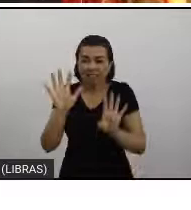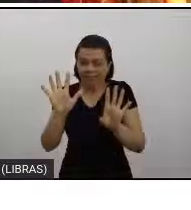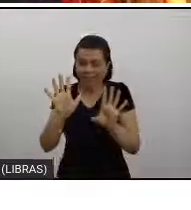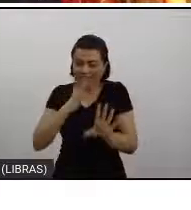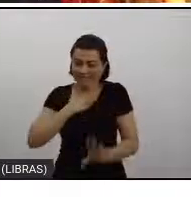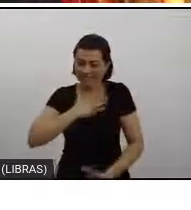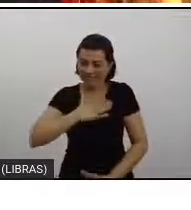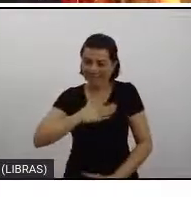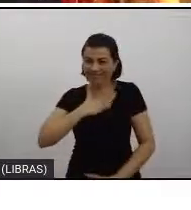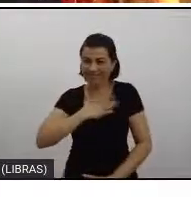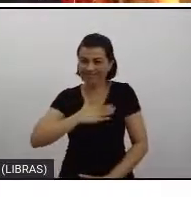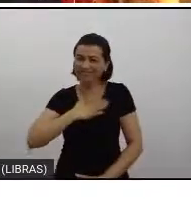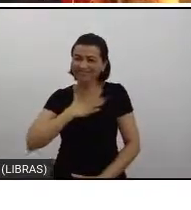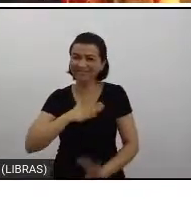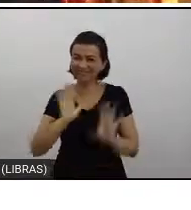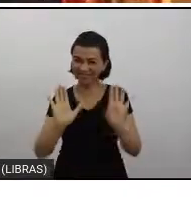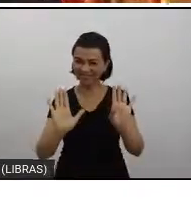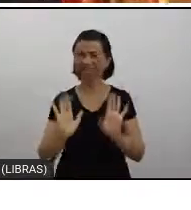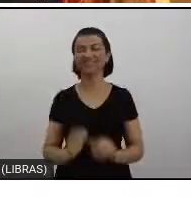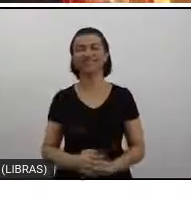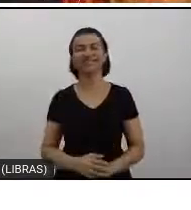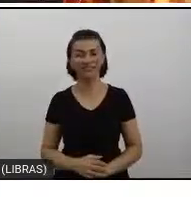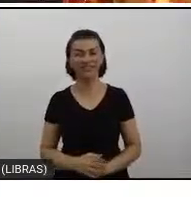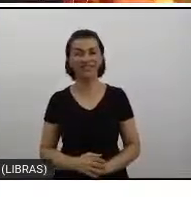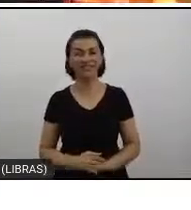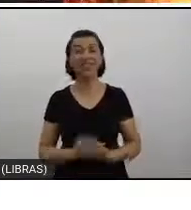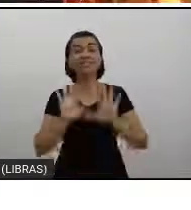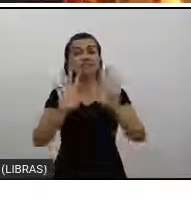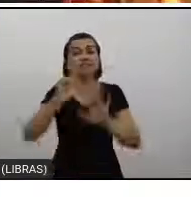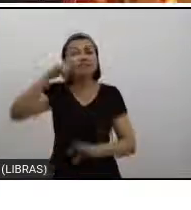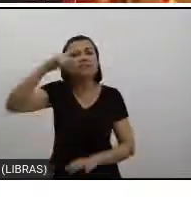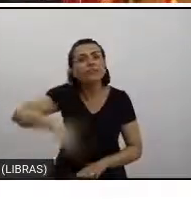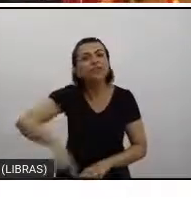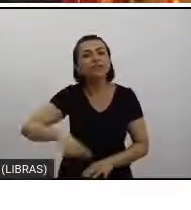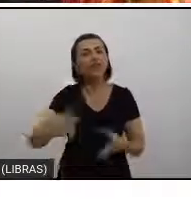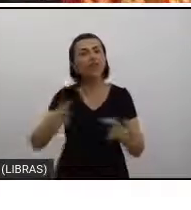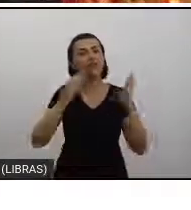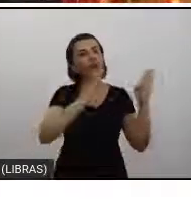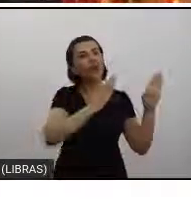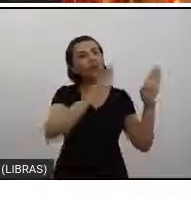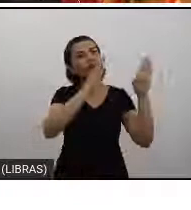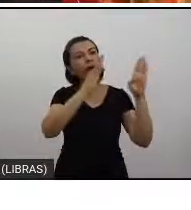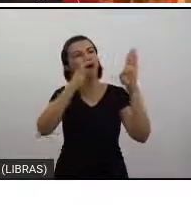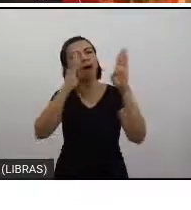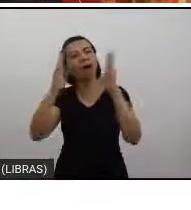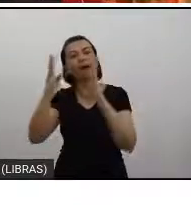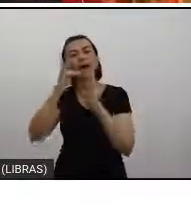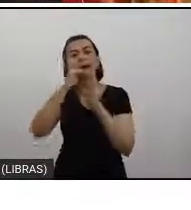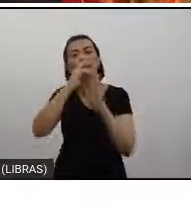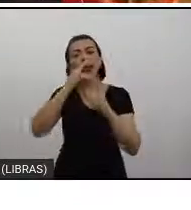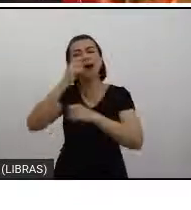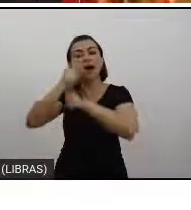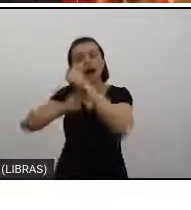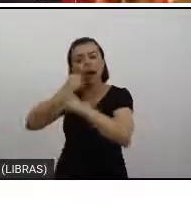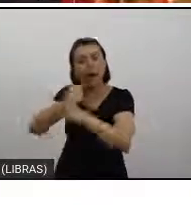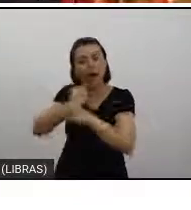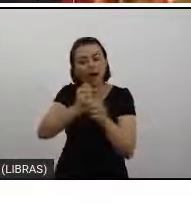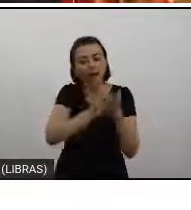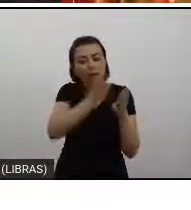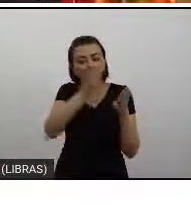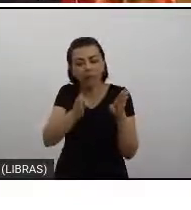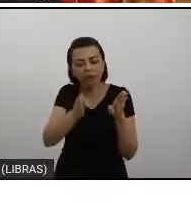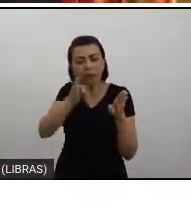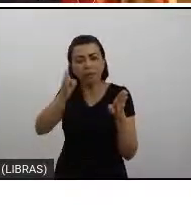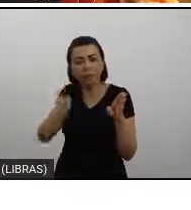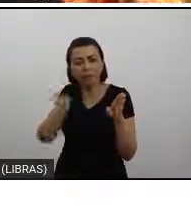Mas, de novo, é legal você ver as coisas na sequência, porque isso vai ficando mais evidente. De novo, tem essa ideia,